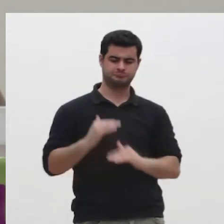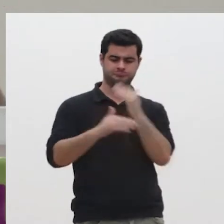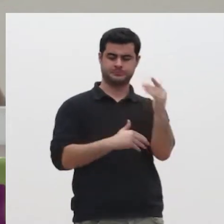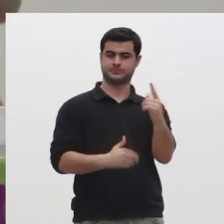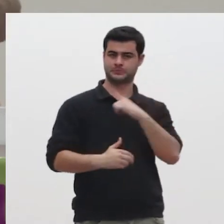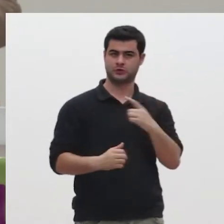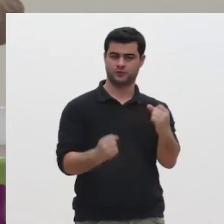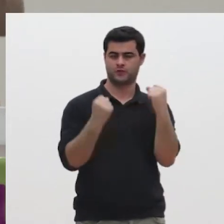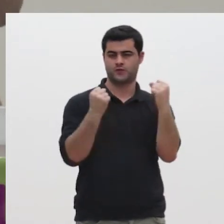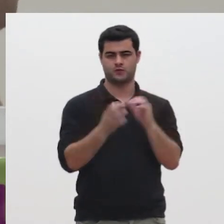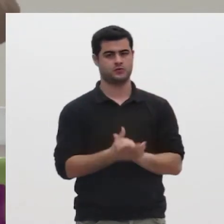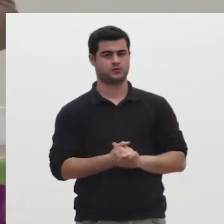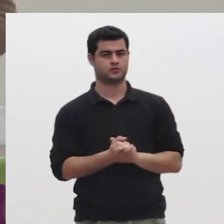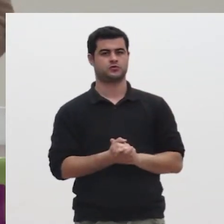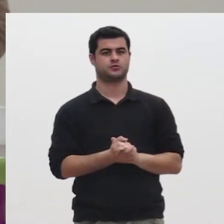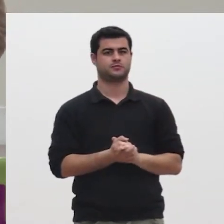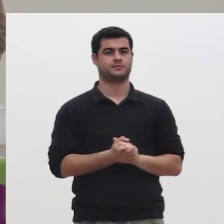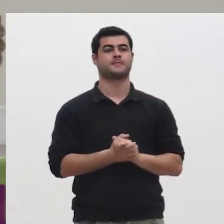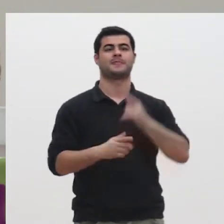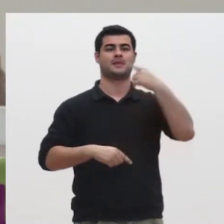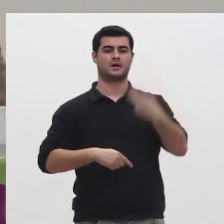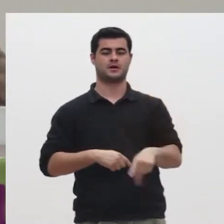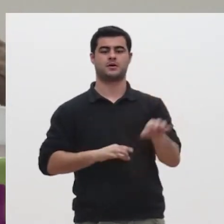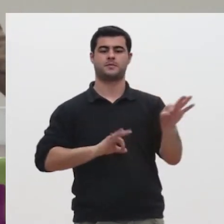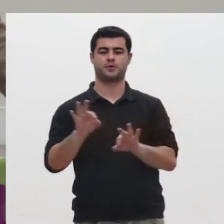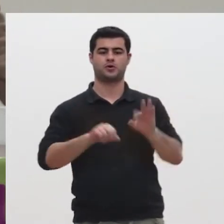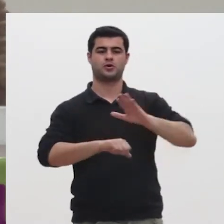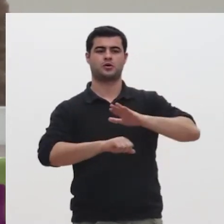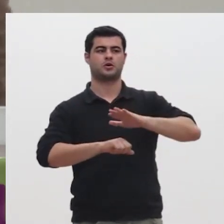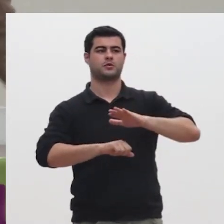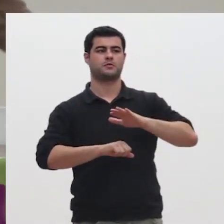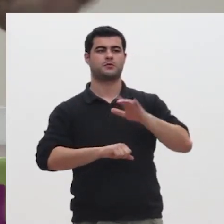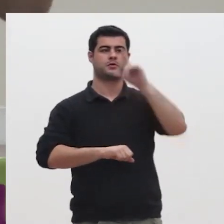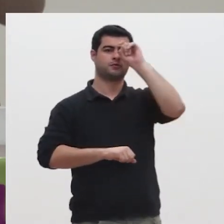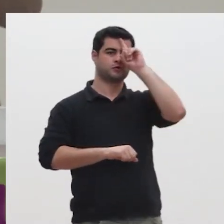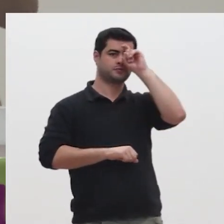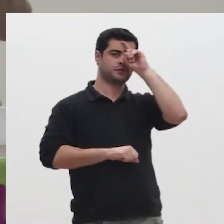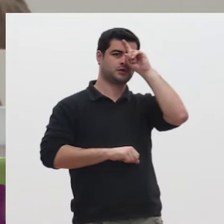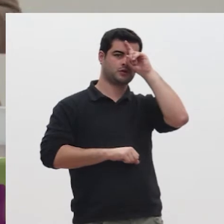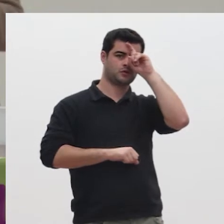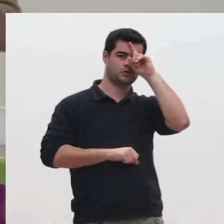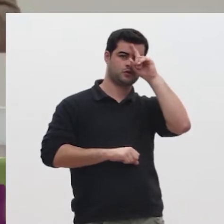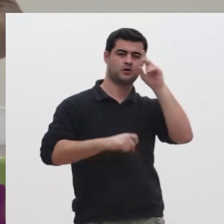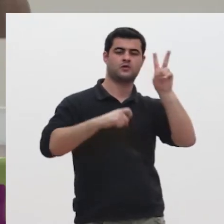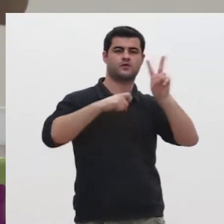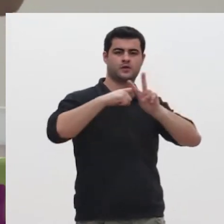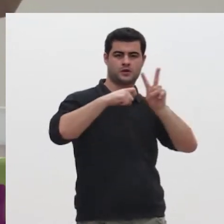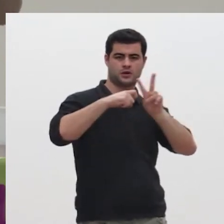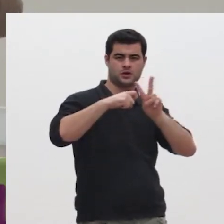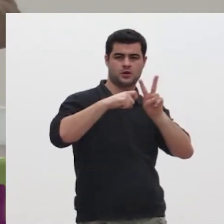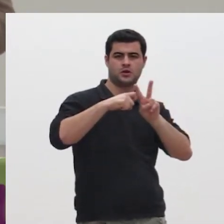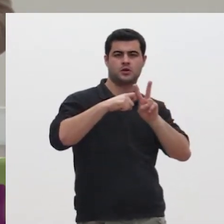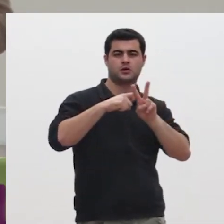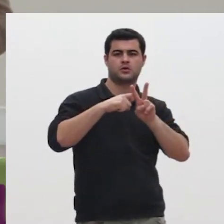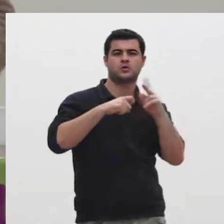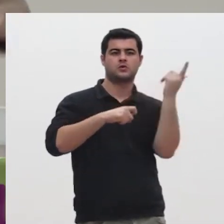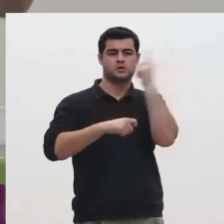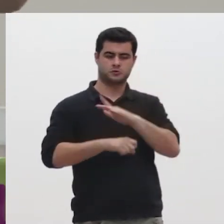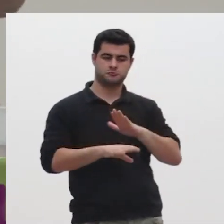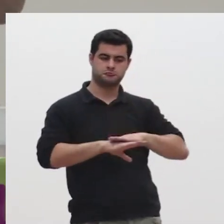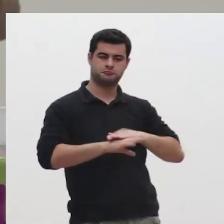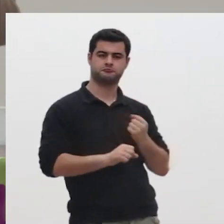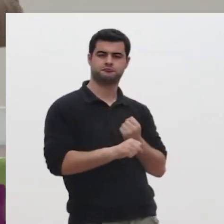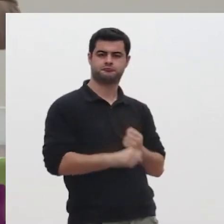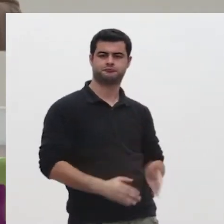Ganhou curso o programa de hospital de clínicas, o hospital veterinário foi